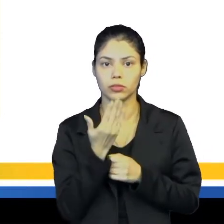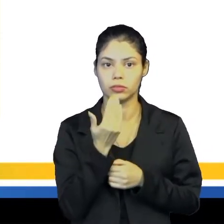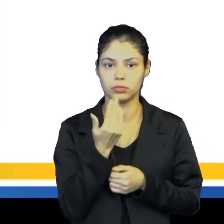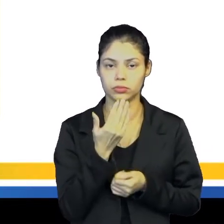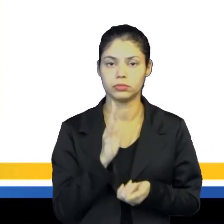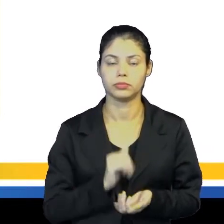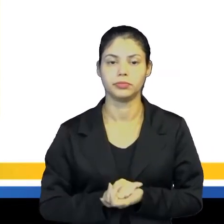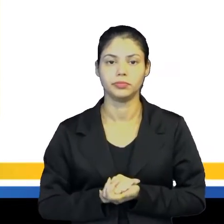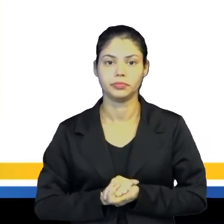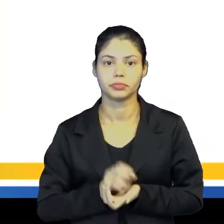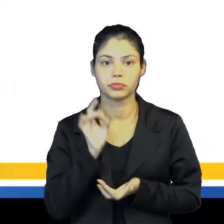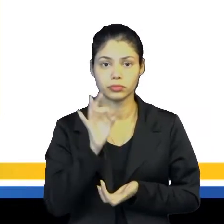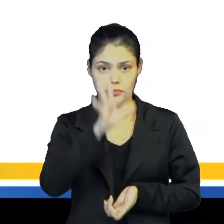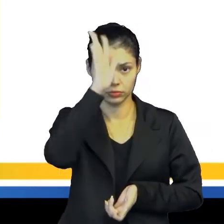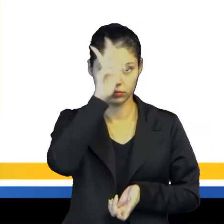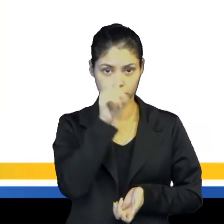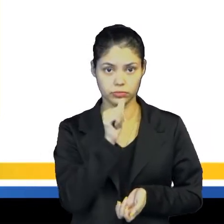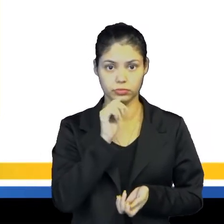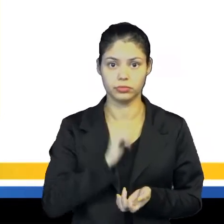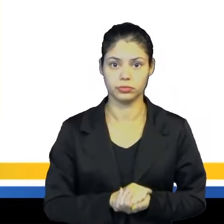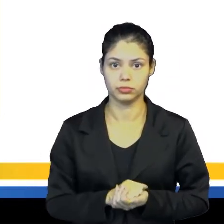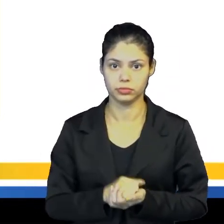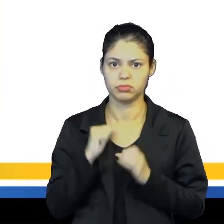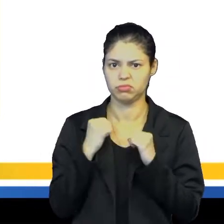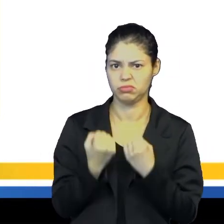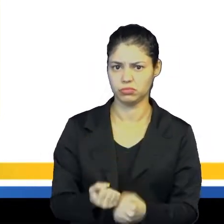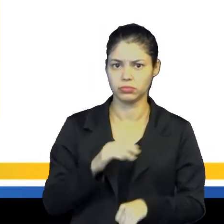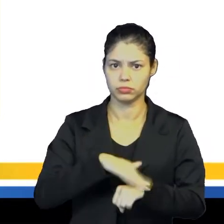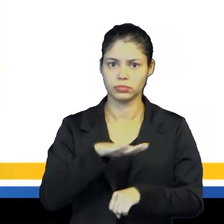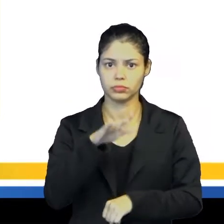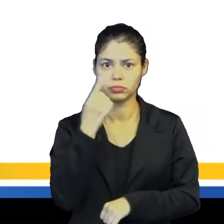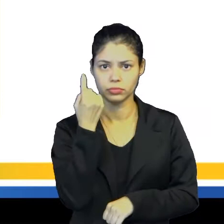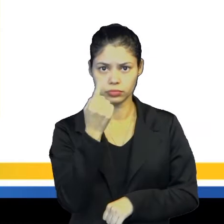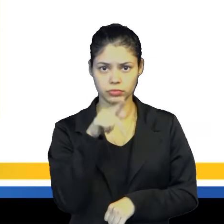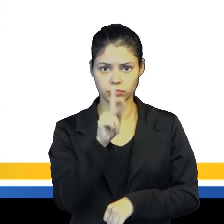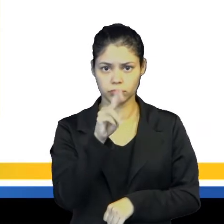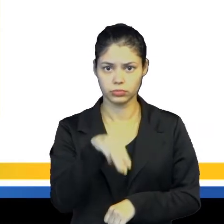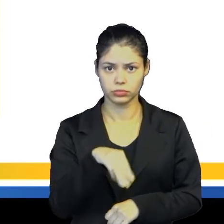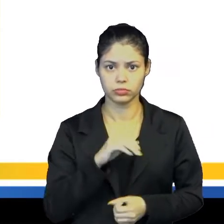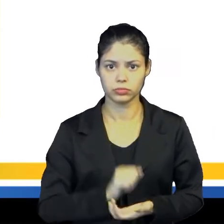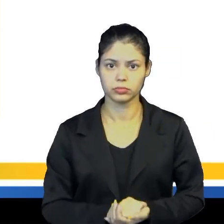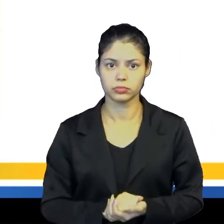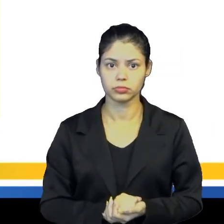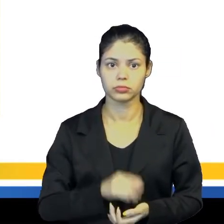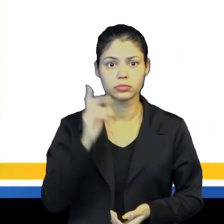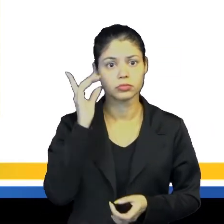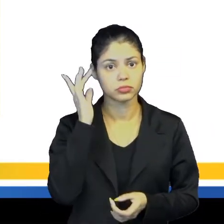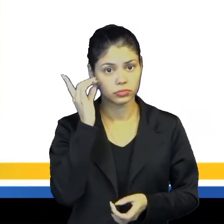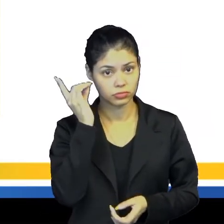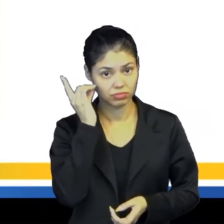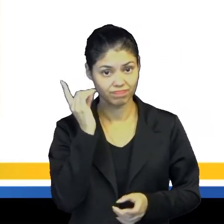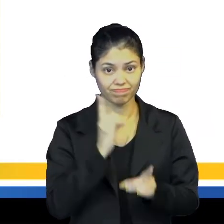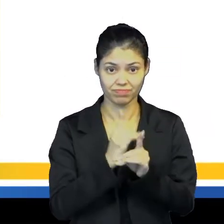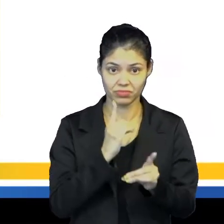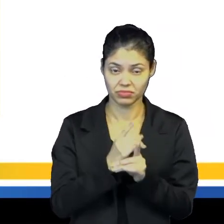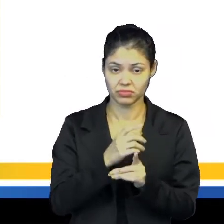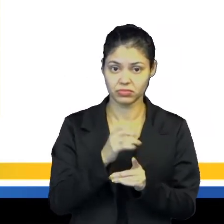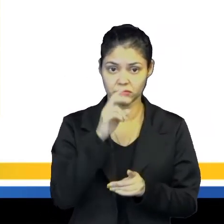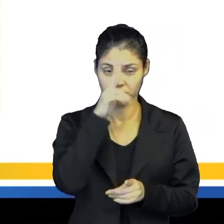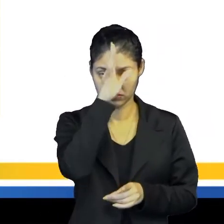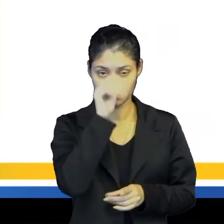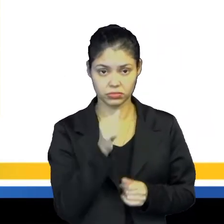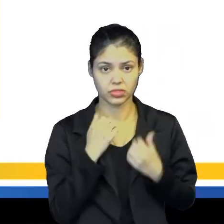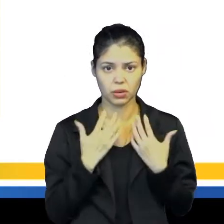uma canja. Só que a galinha pesava apenas 1 quilo. Achei a galinha muito